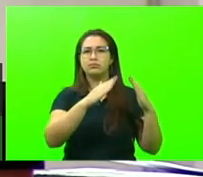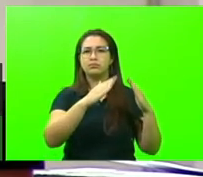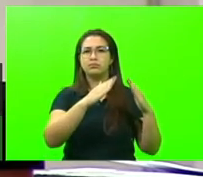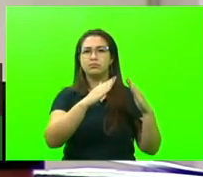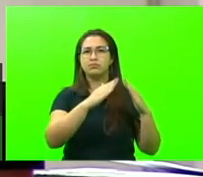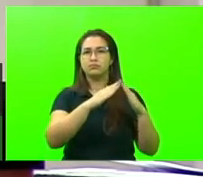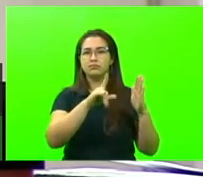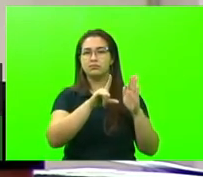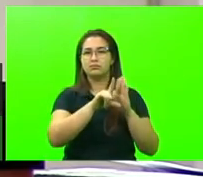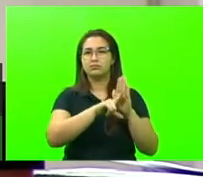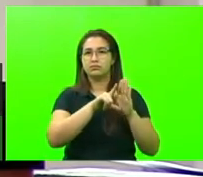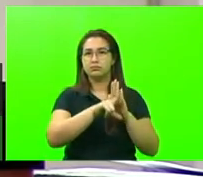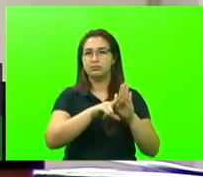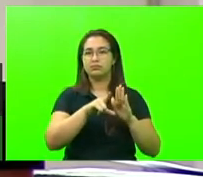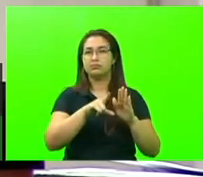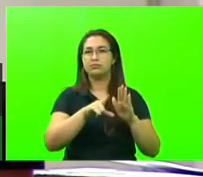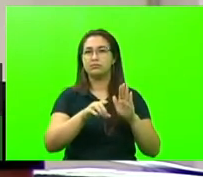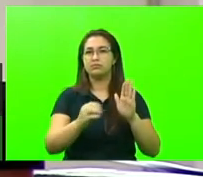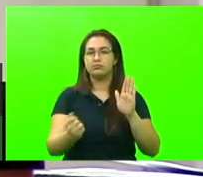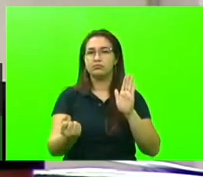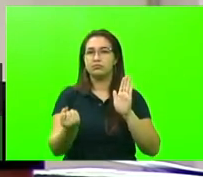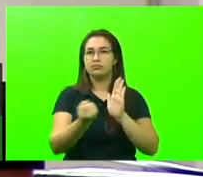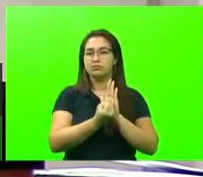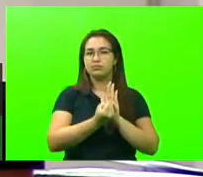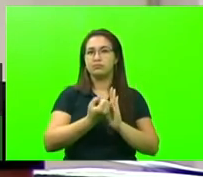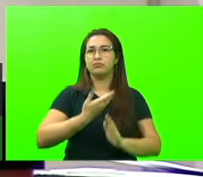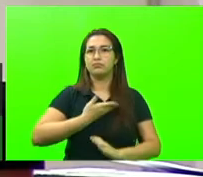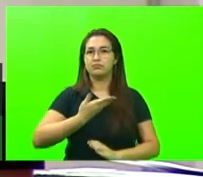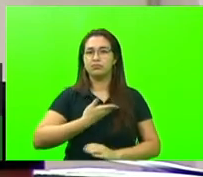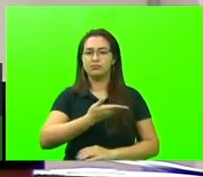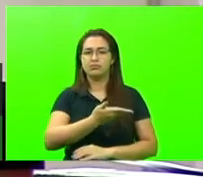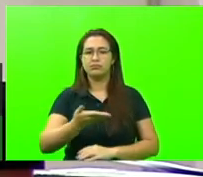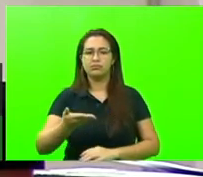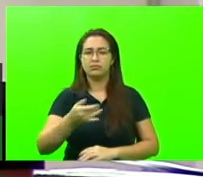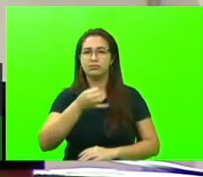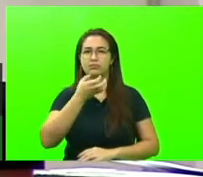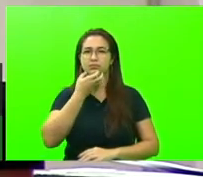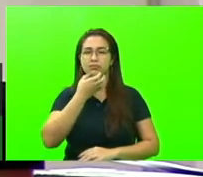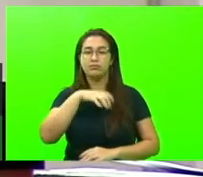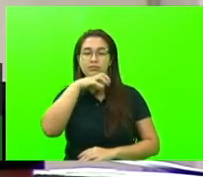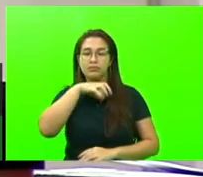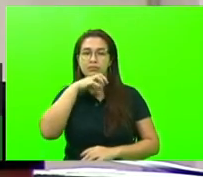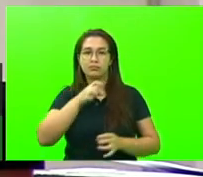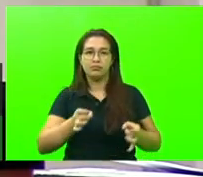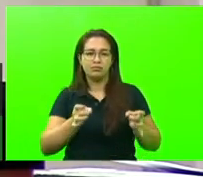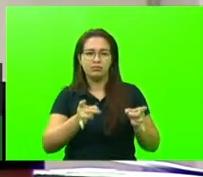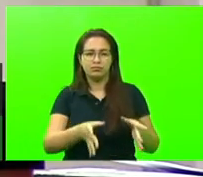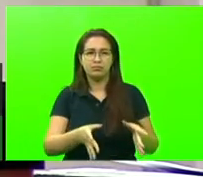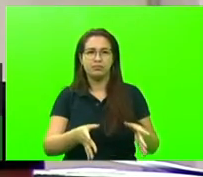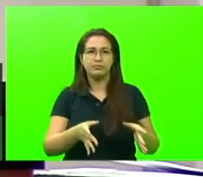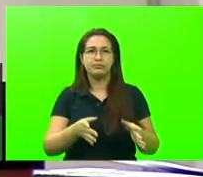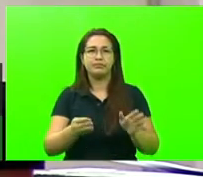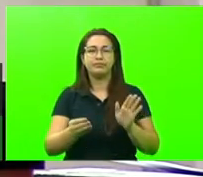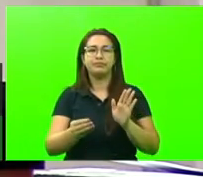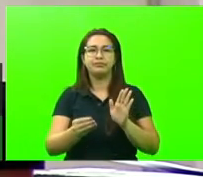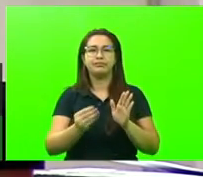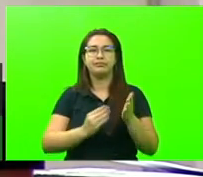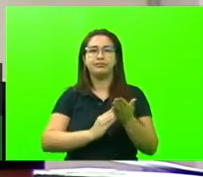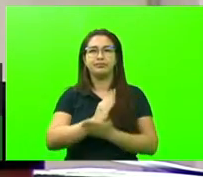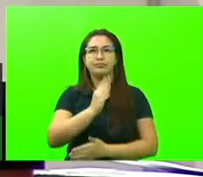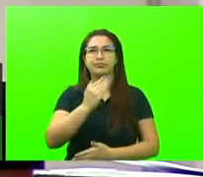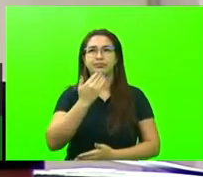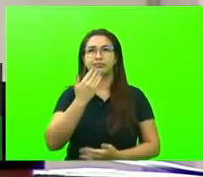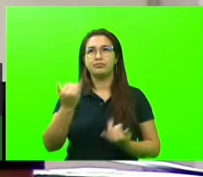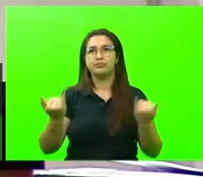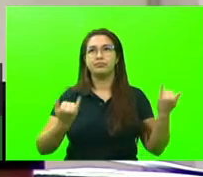o selo Amigo do Animal Abandonado. Em discussão? Em votação, aprovado. Pedido